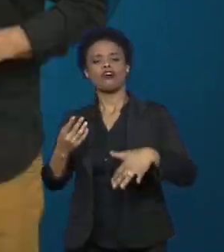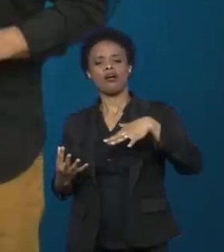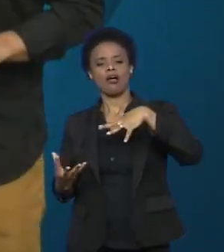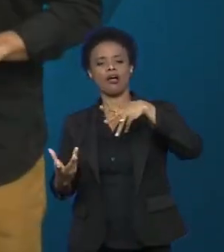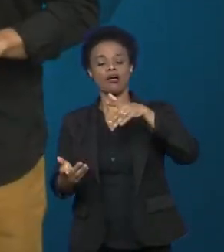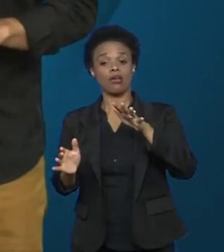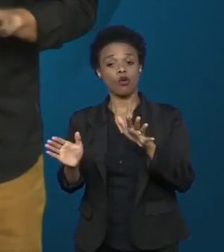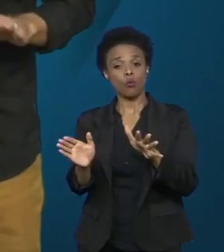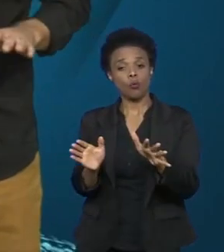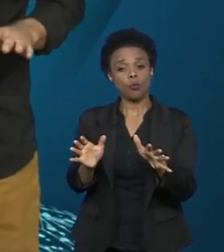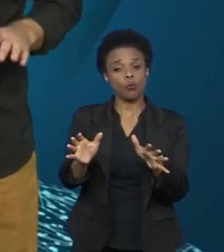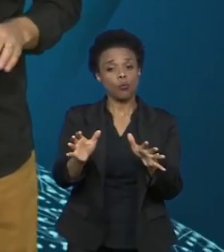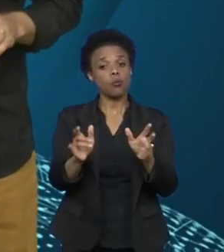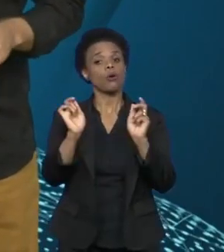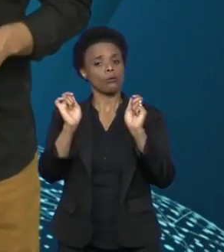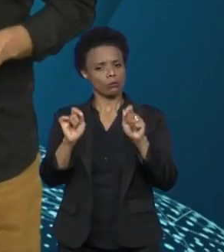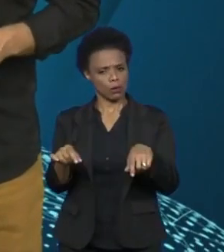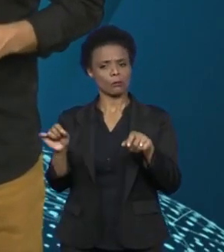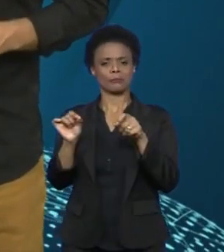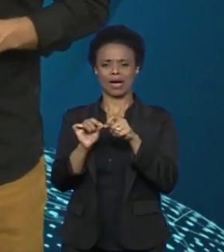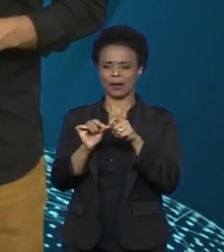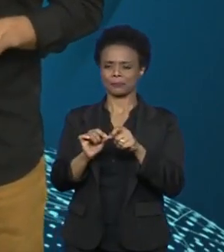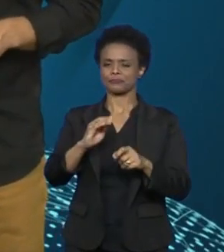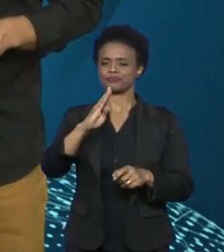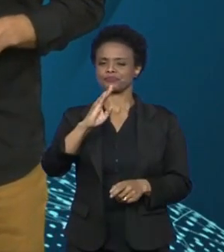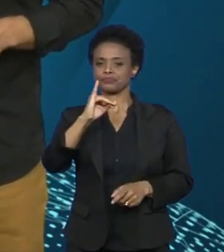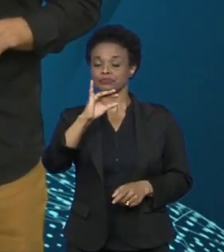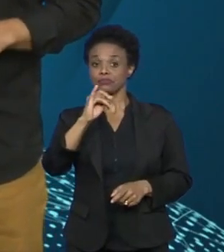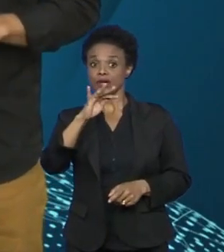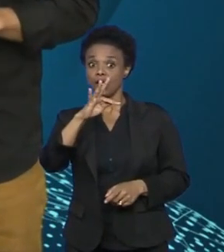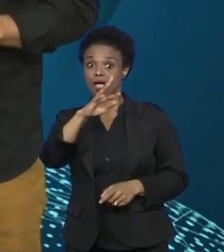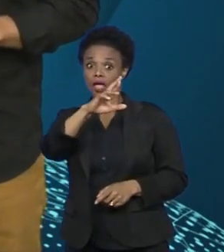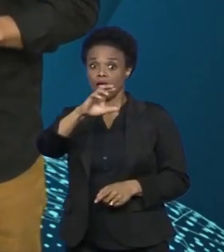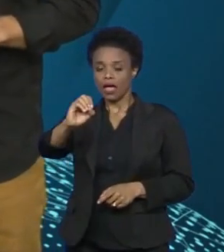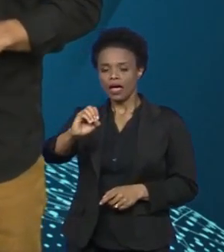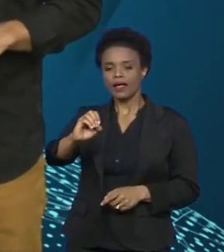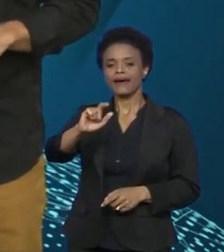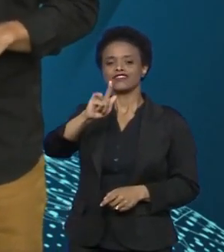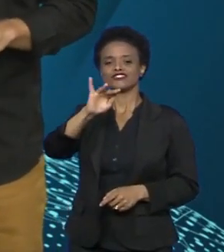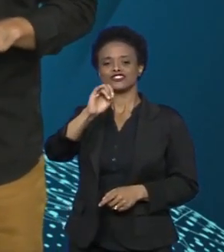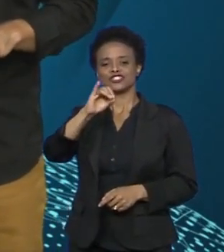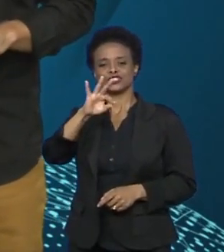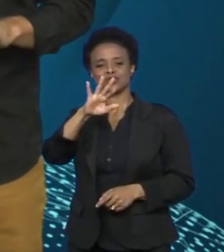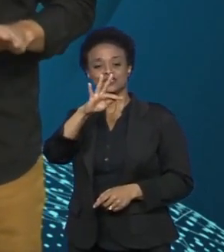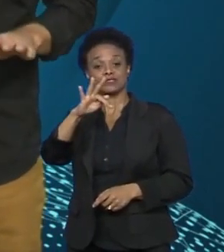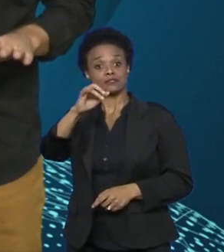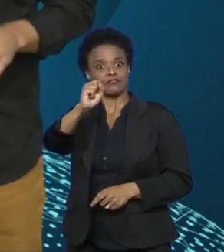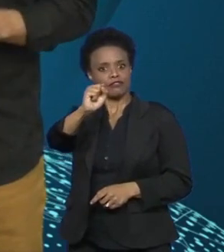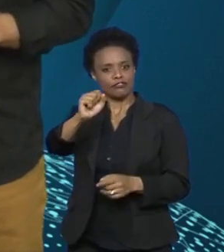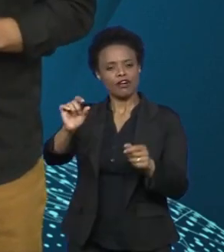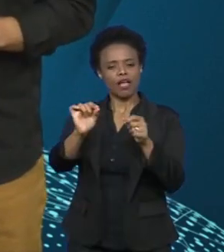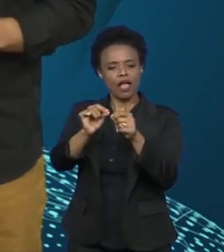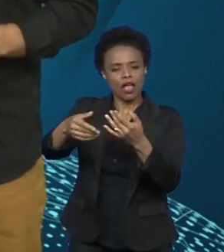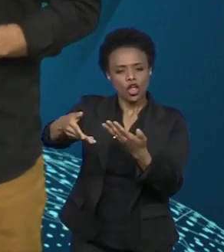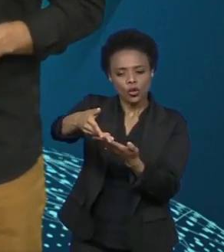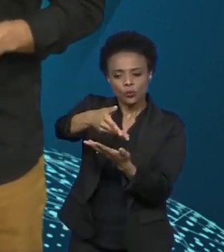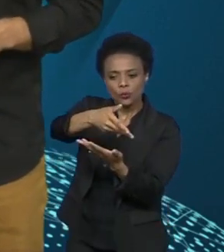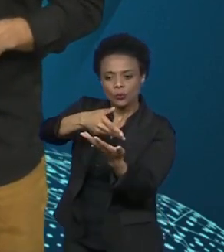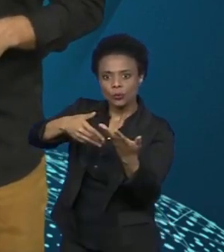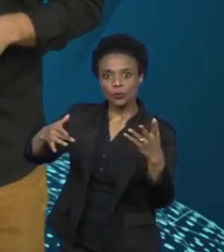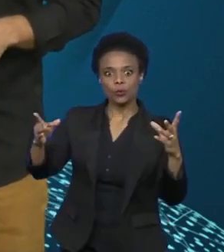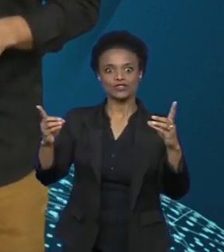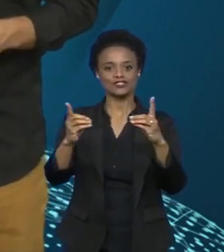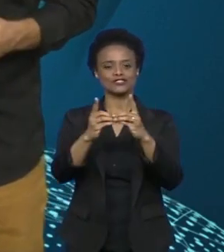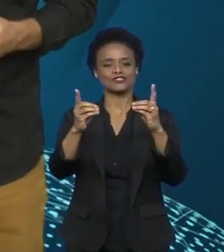autorregular. Segundo a teoria, biosfera, atmosfera e geosfera atuam de maneira integrada e dinâmica,